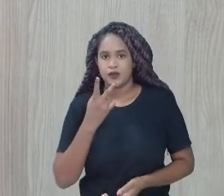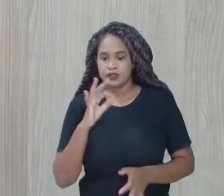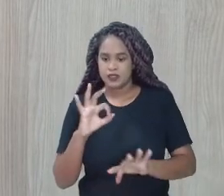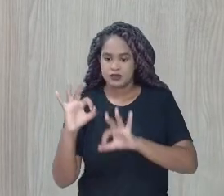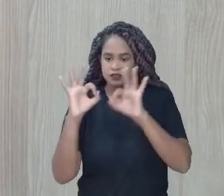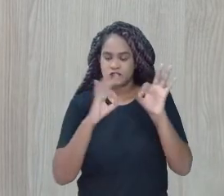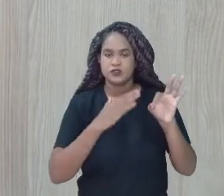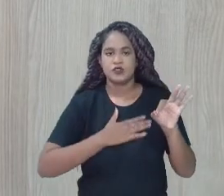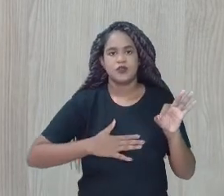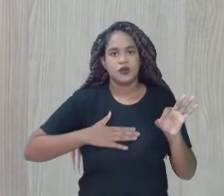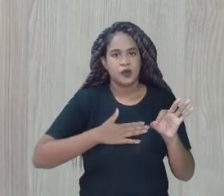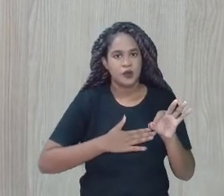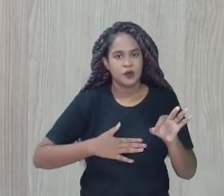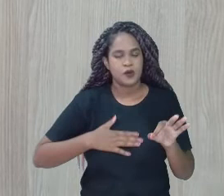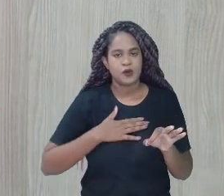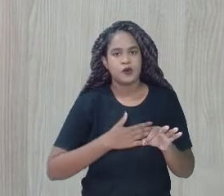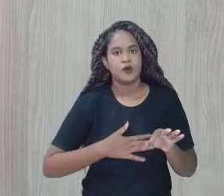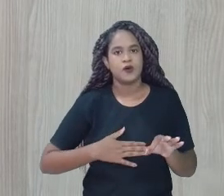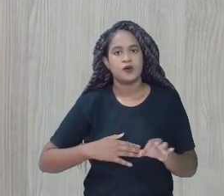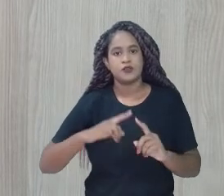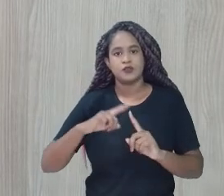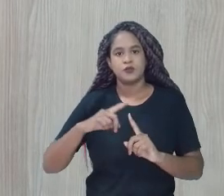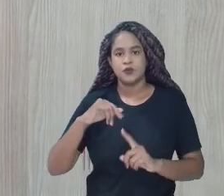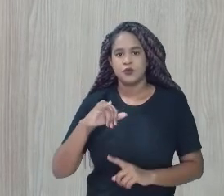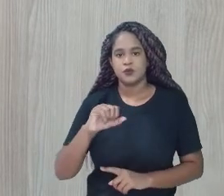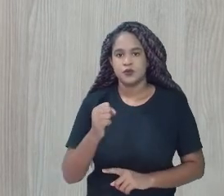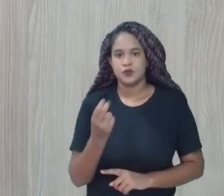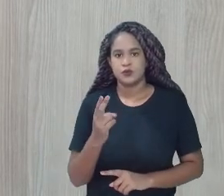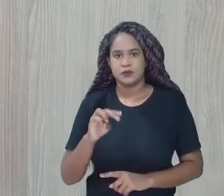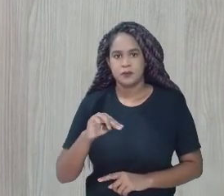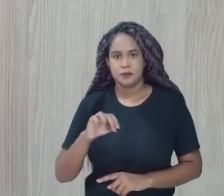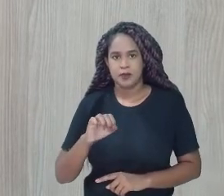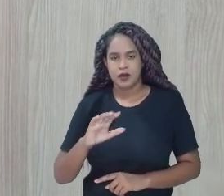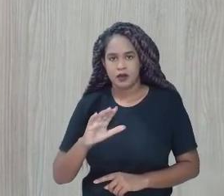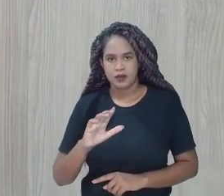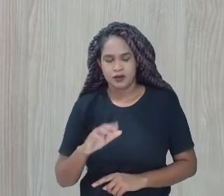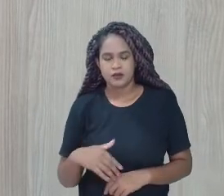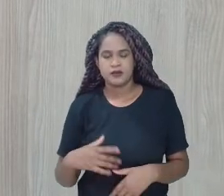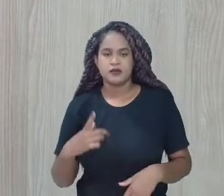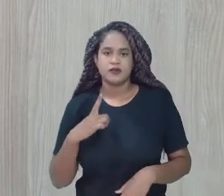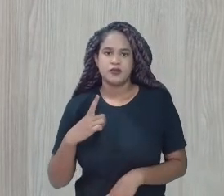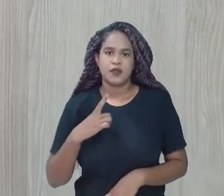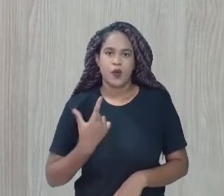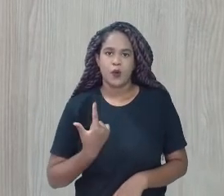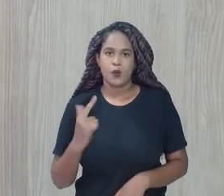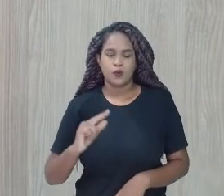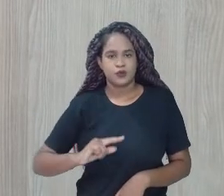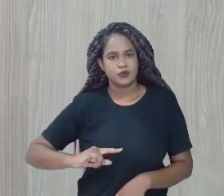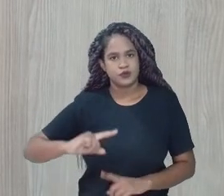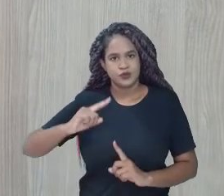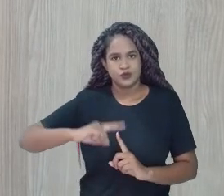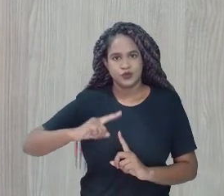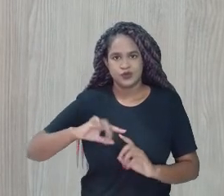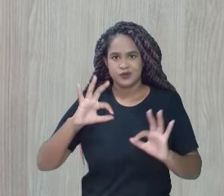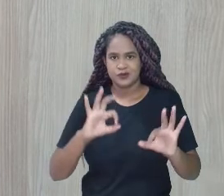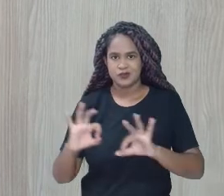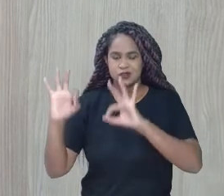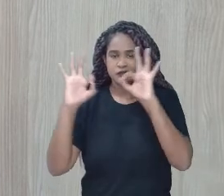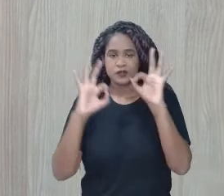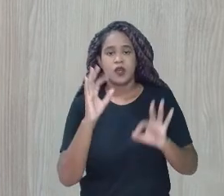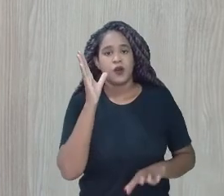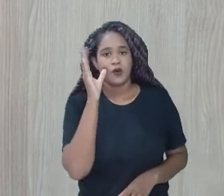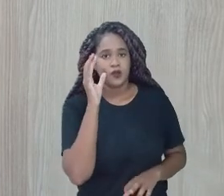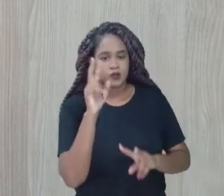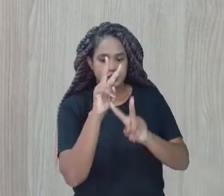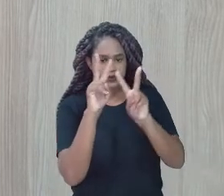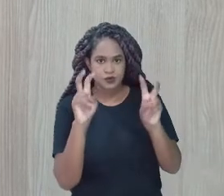gosta do Naruto Uzumaki. Então aqui já tem um outro tipo para assistir. Uma curiosidade sobre a relação dos